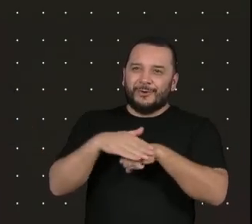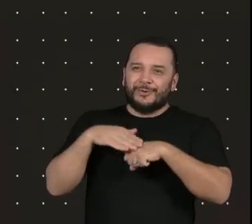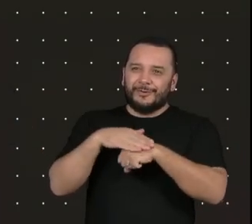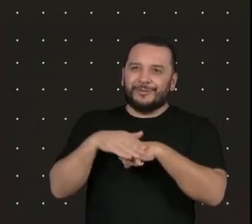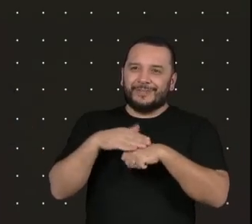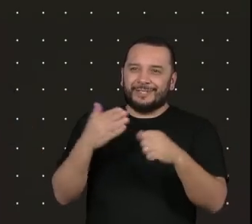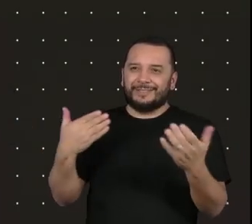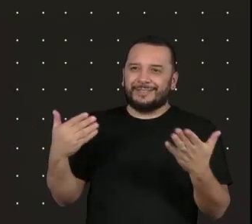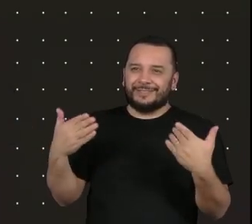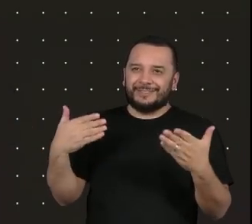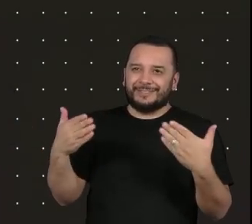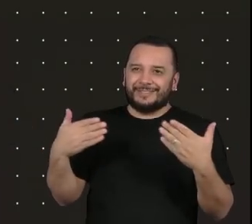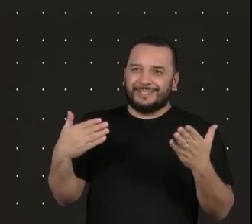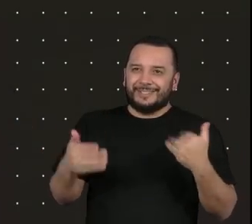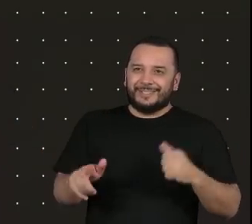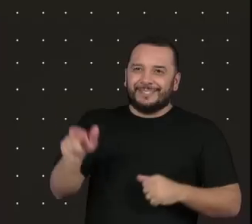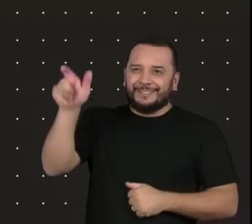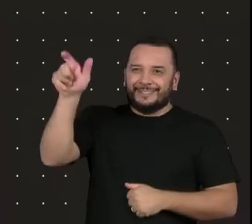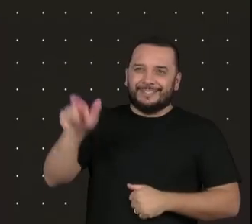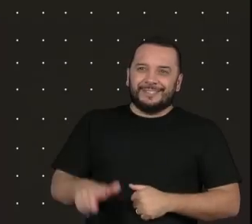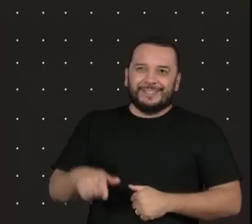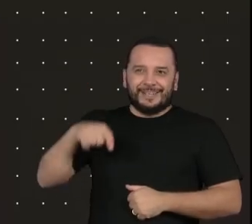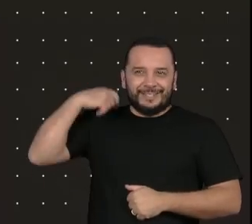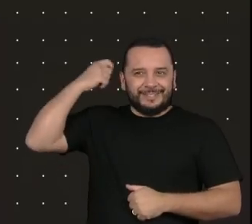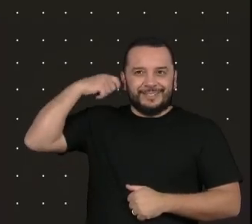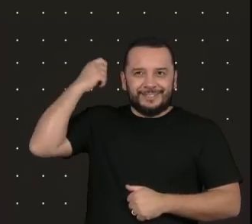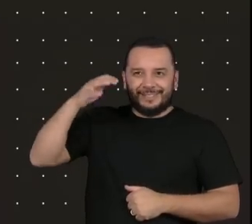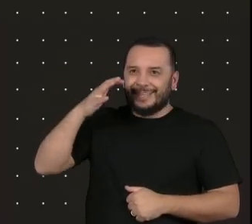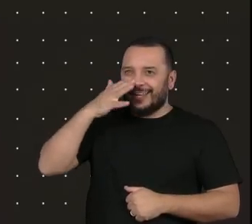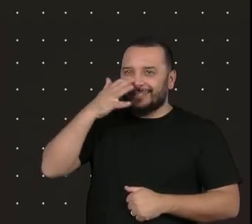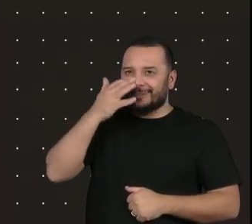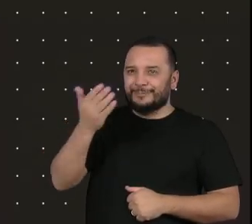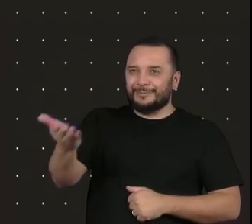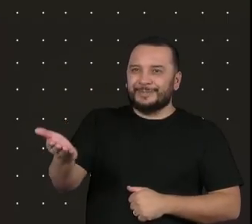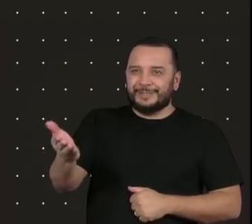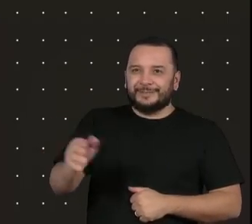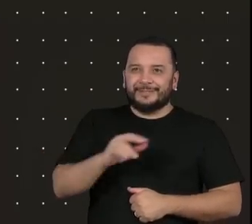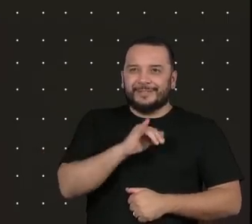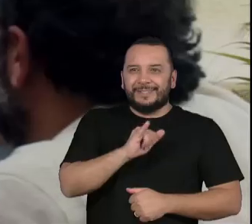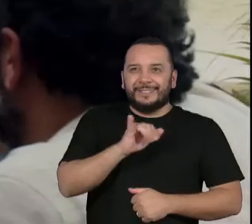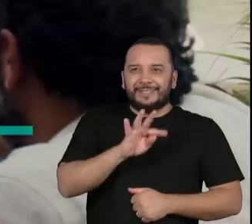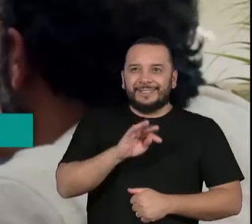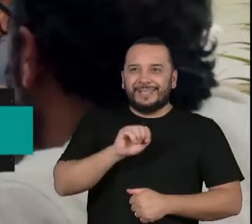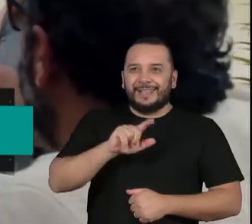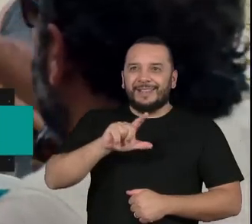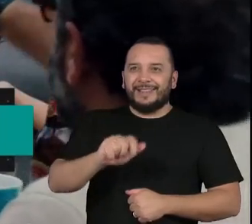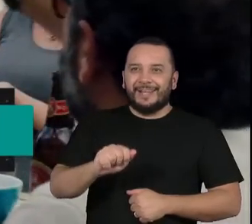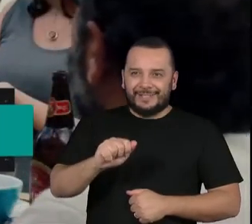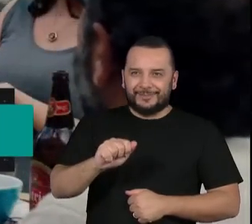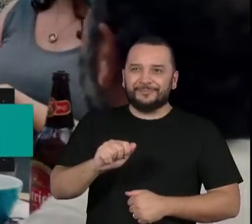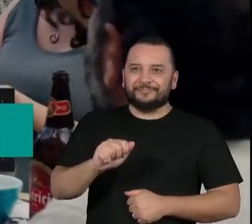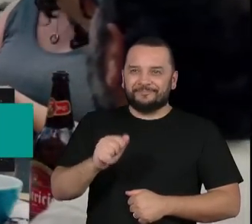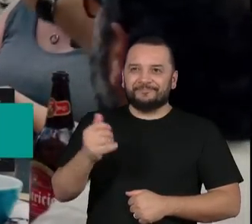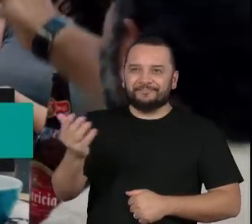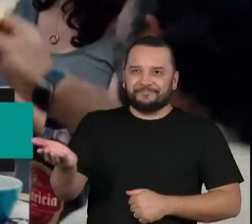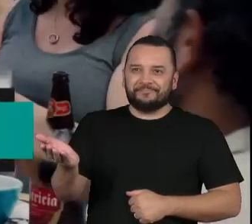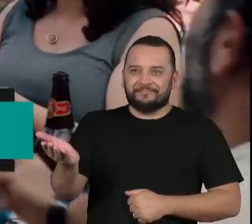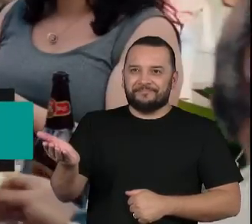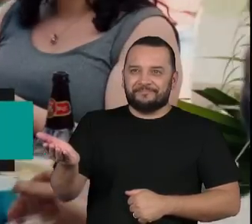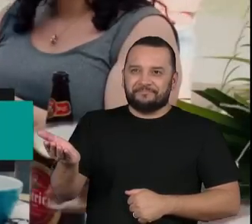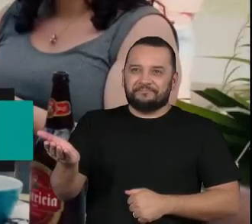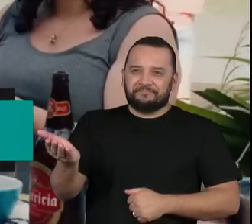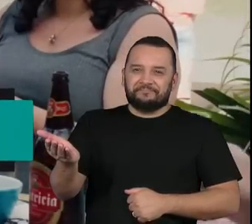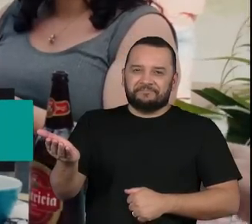conversar com uma das atrizes que eu mais admiro, Itala Nandi. A Itala